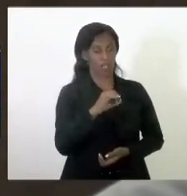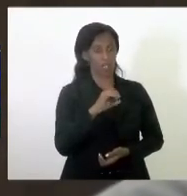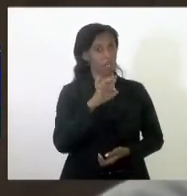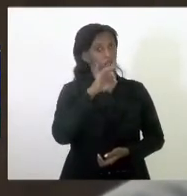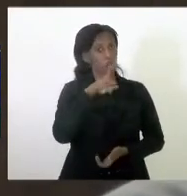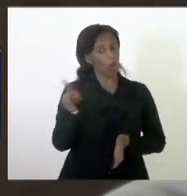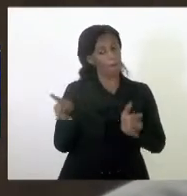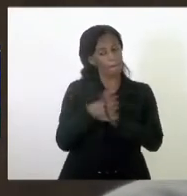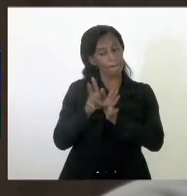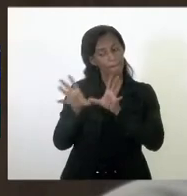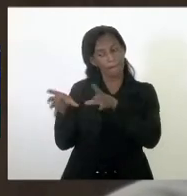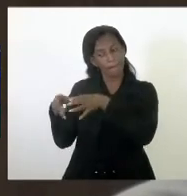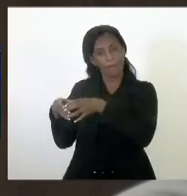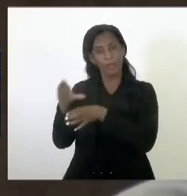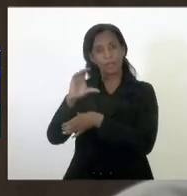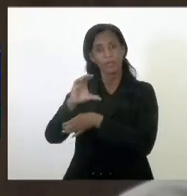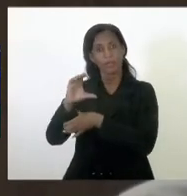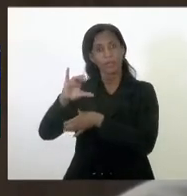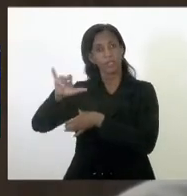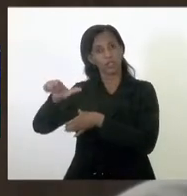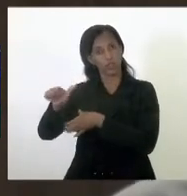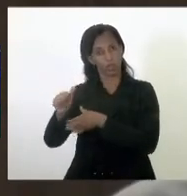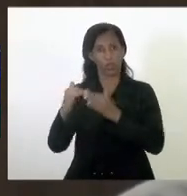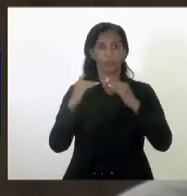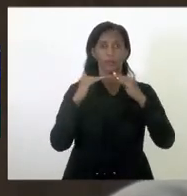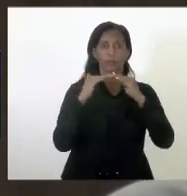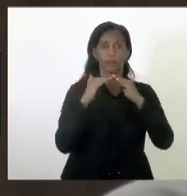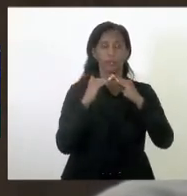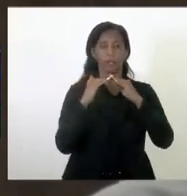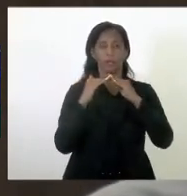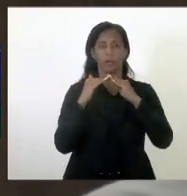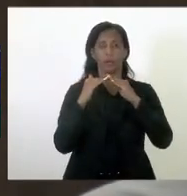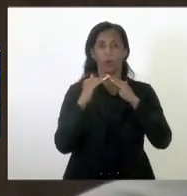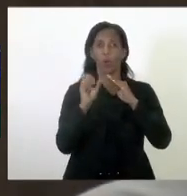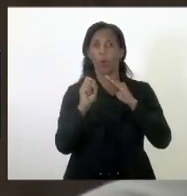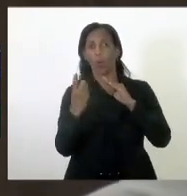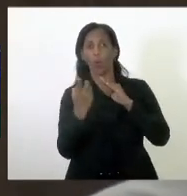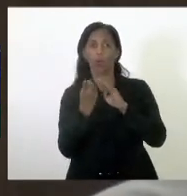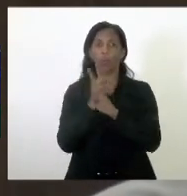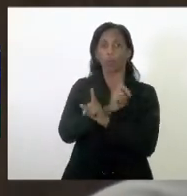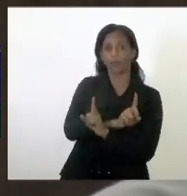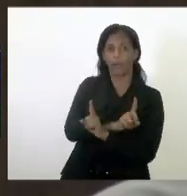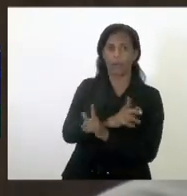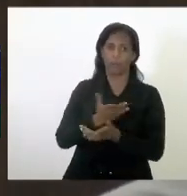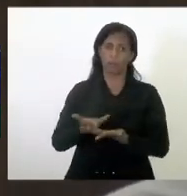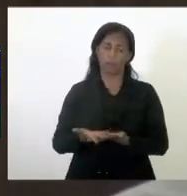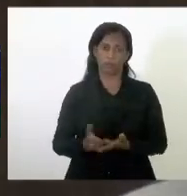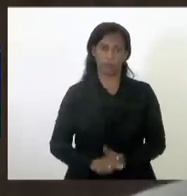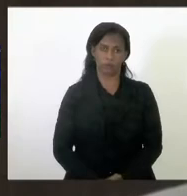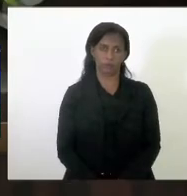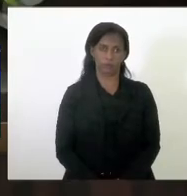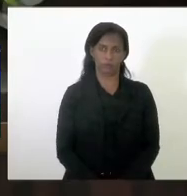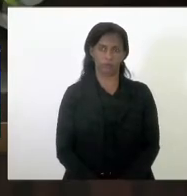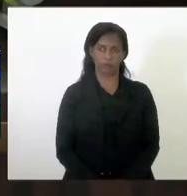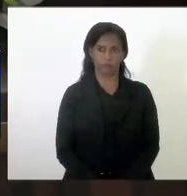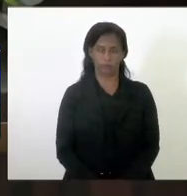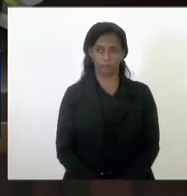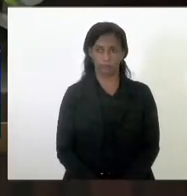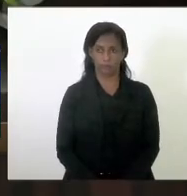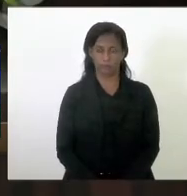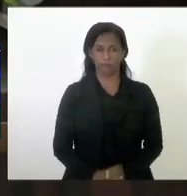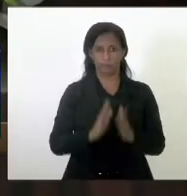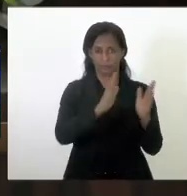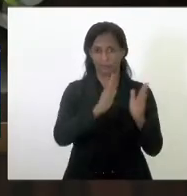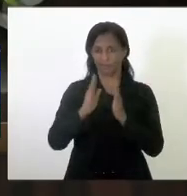porque é forma. Mérito é favorável e contrário. Entendeu? Só a parte aí. Ok. Deixa eu responder a questão do